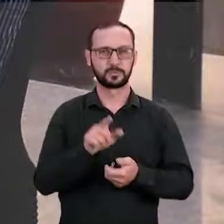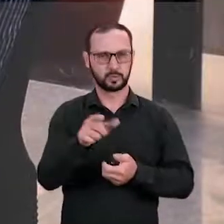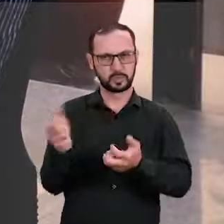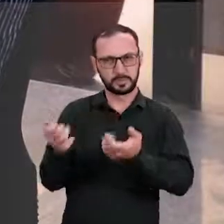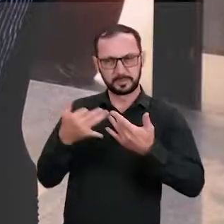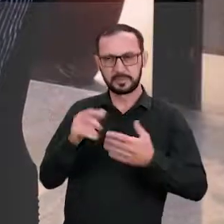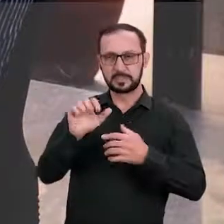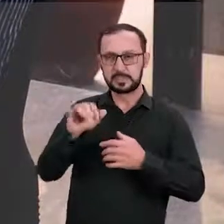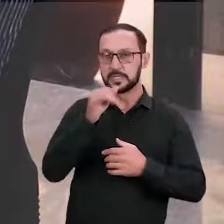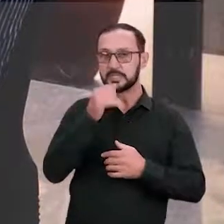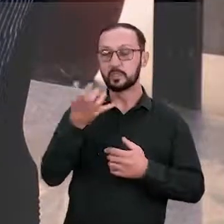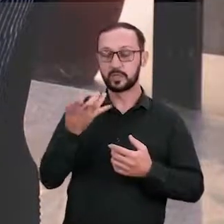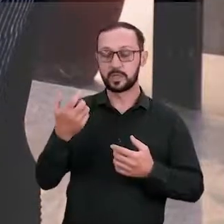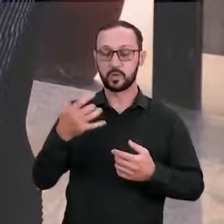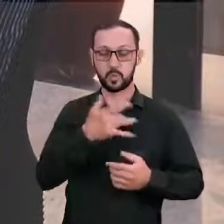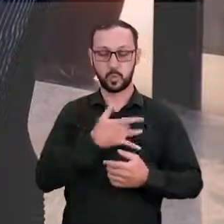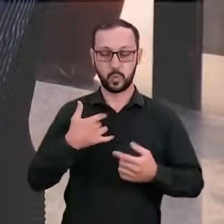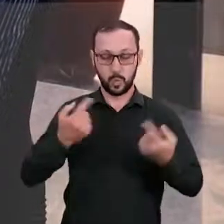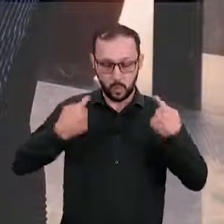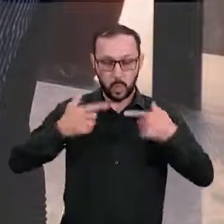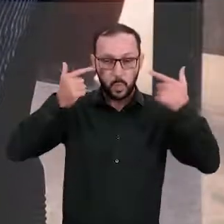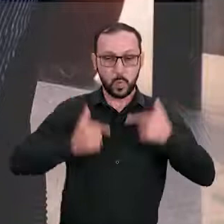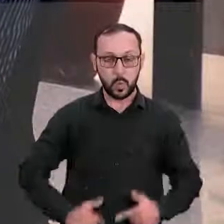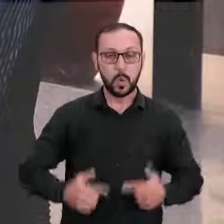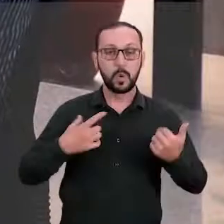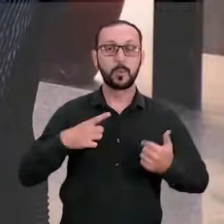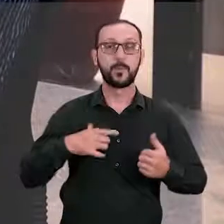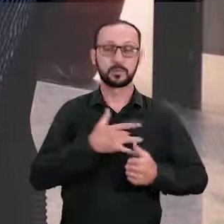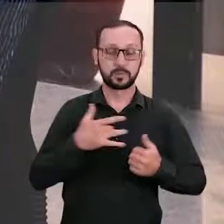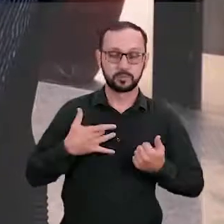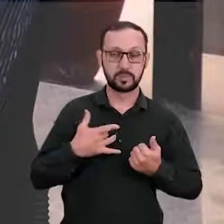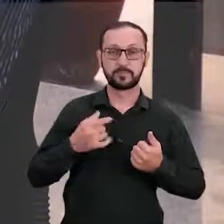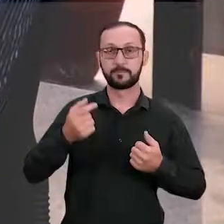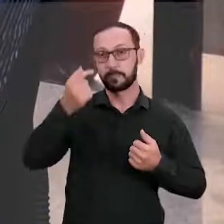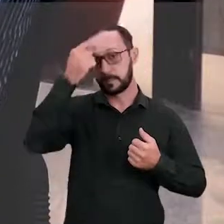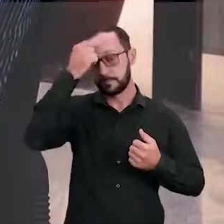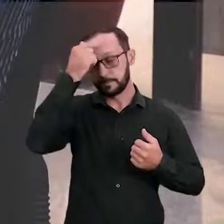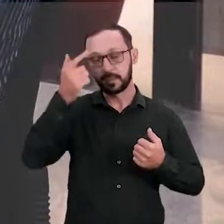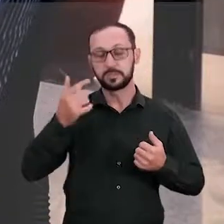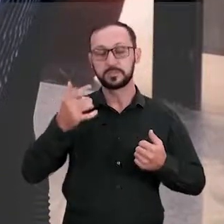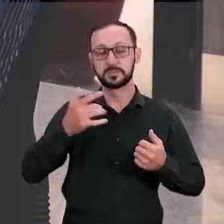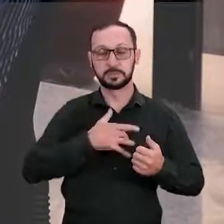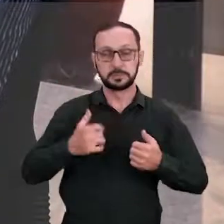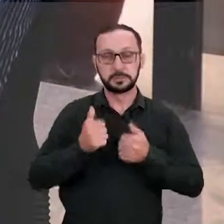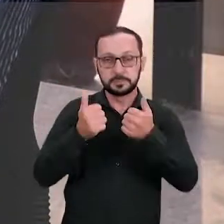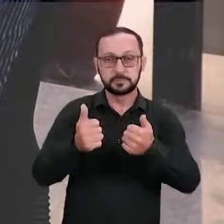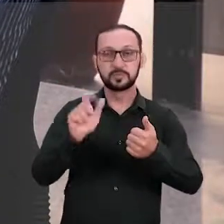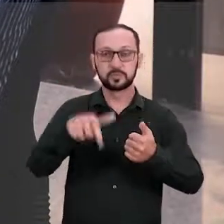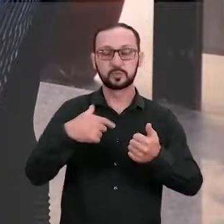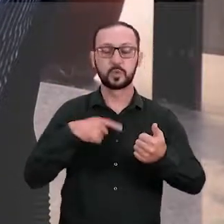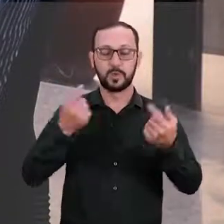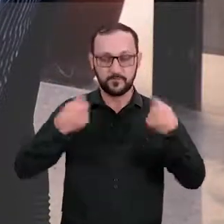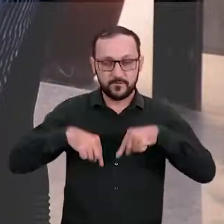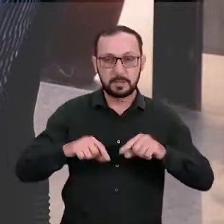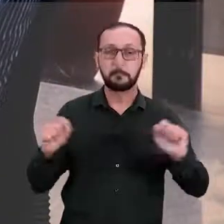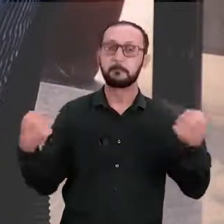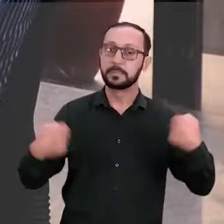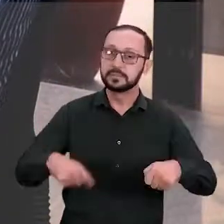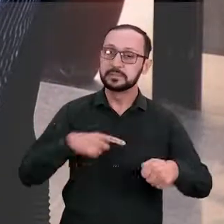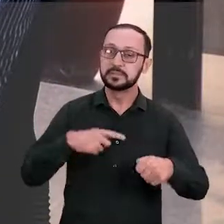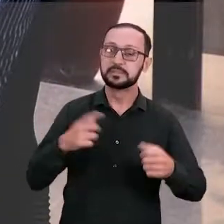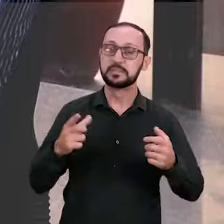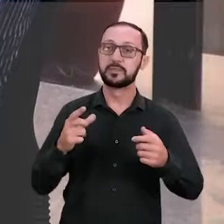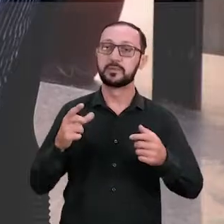está querendo me dizer é que se pensarmos num corpo saudável, pode assegurar uma mente saudável, uma boa saúde física é condição essencial para ter